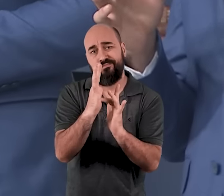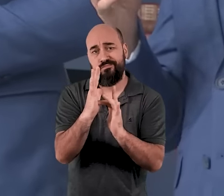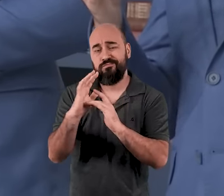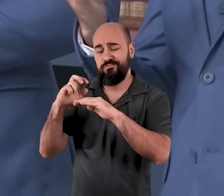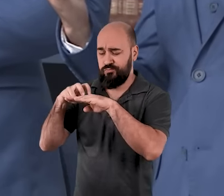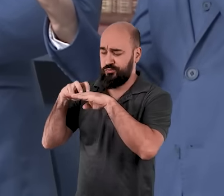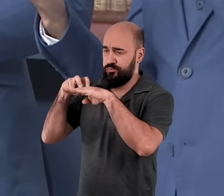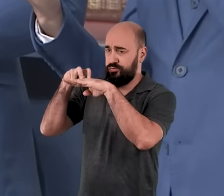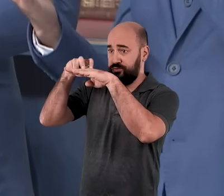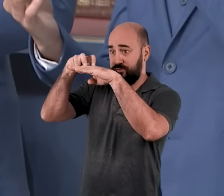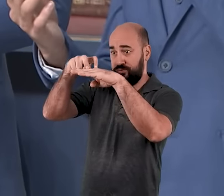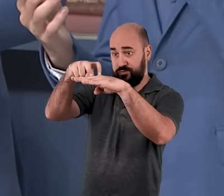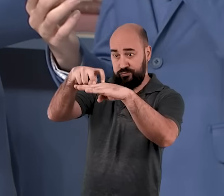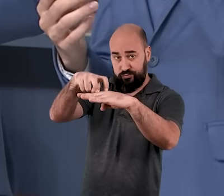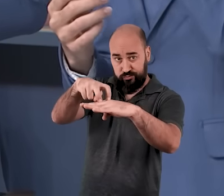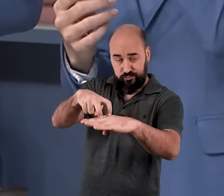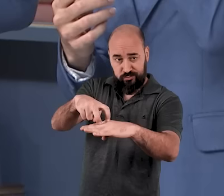Jesus. Nosso